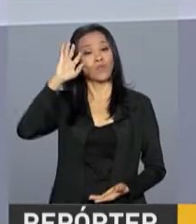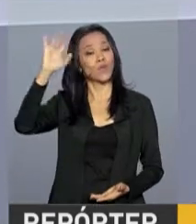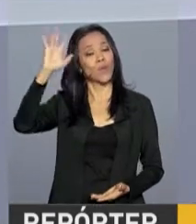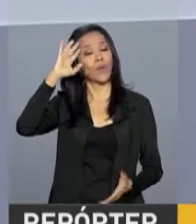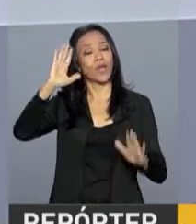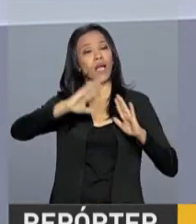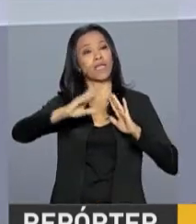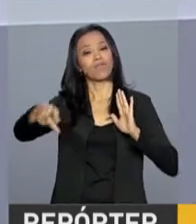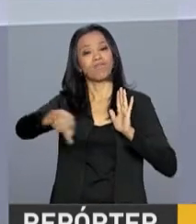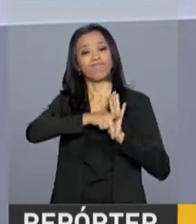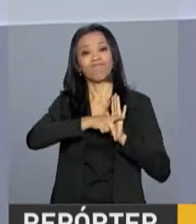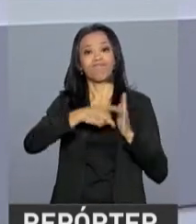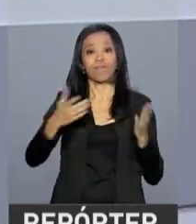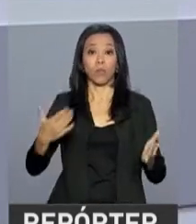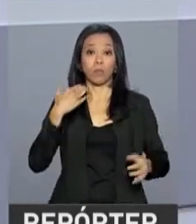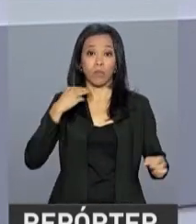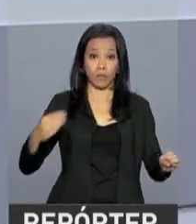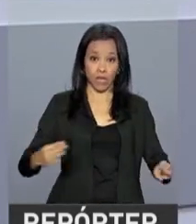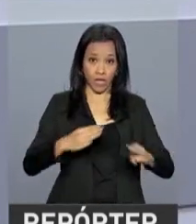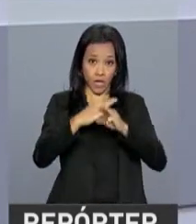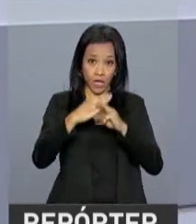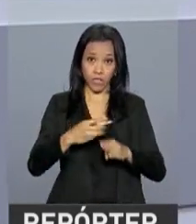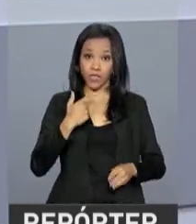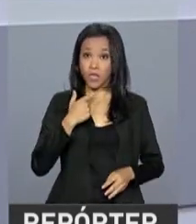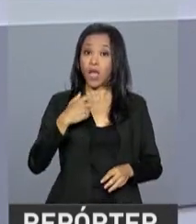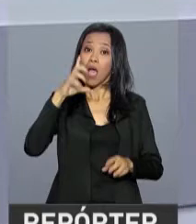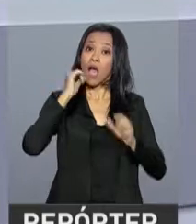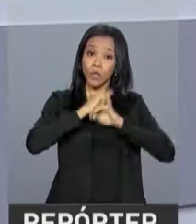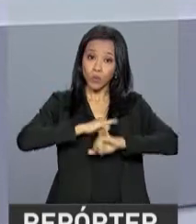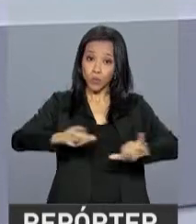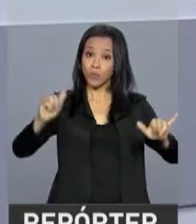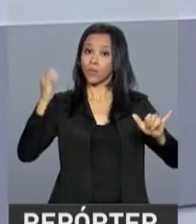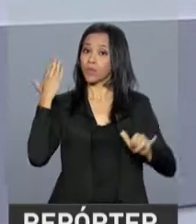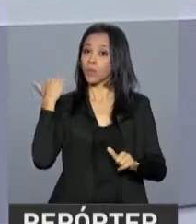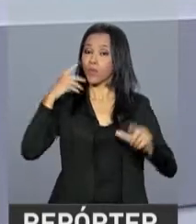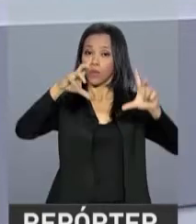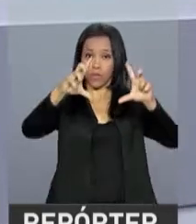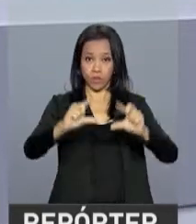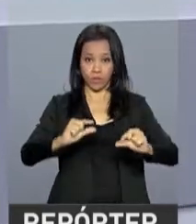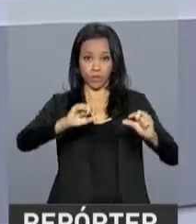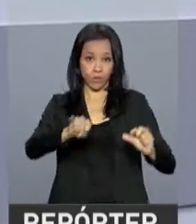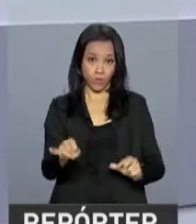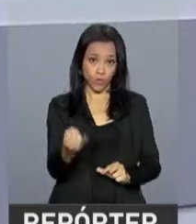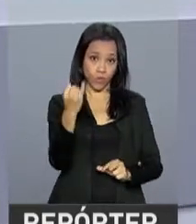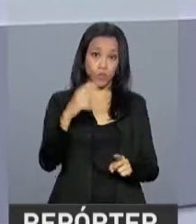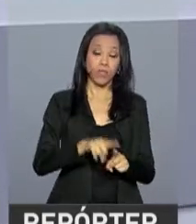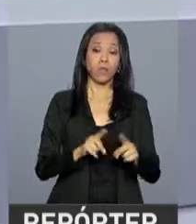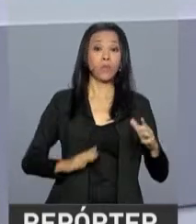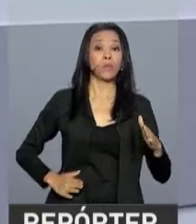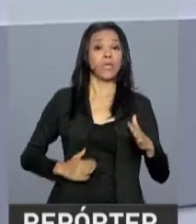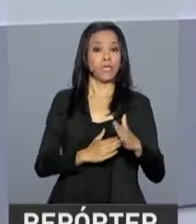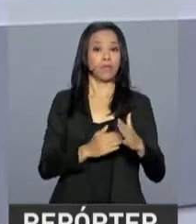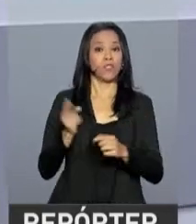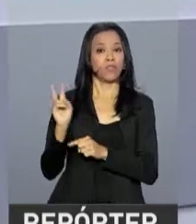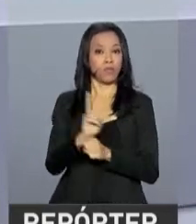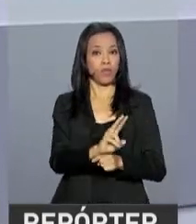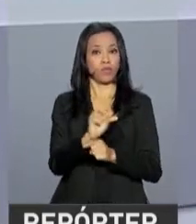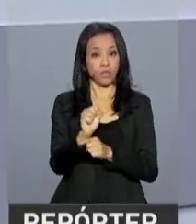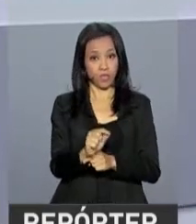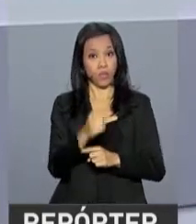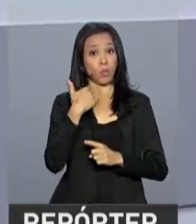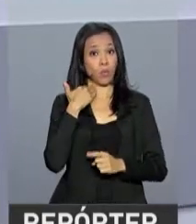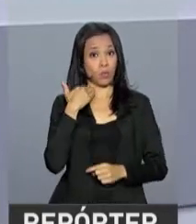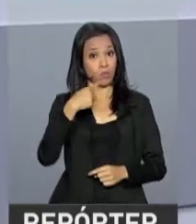própria a caixa econômica federal anunciou a redução das taxas de juros e aumento do limite de financiamento o banco